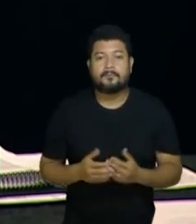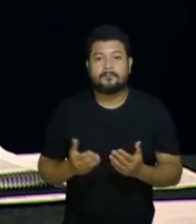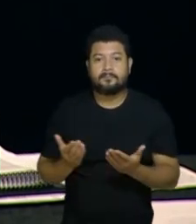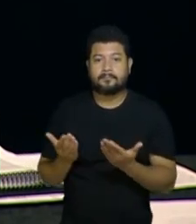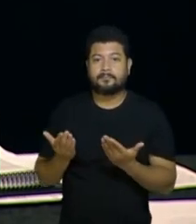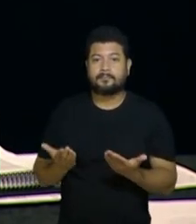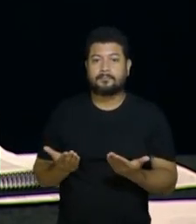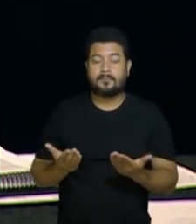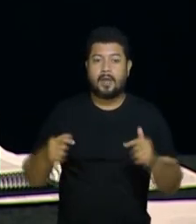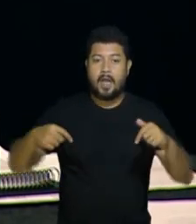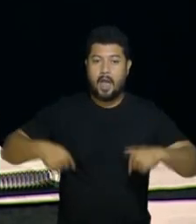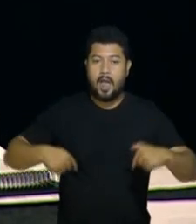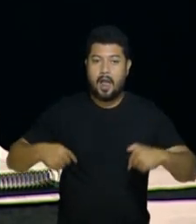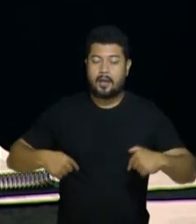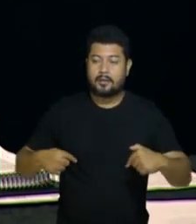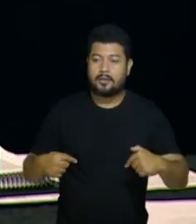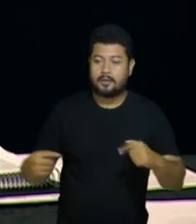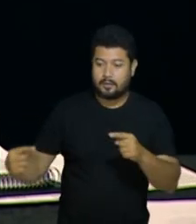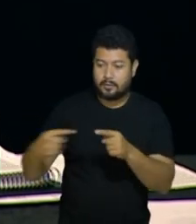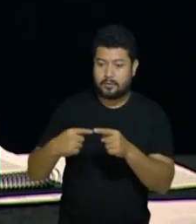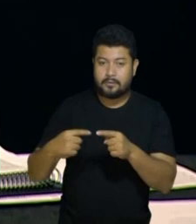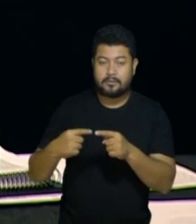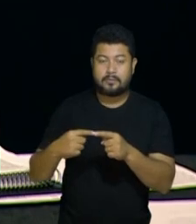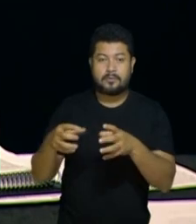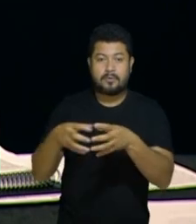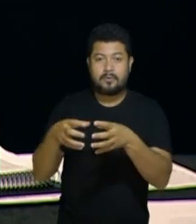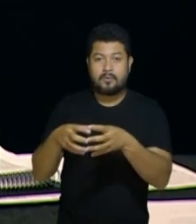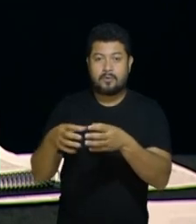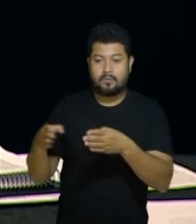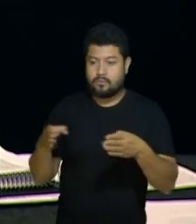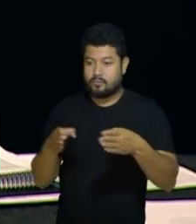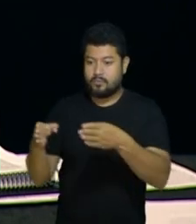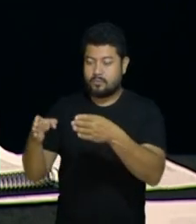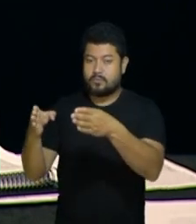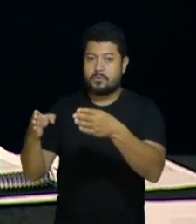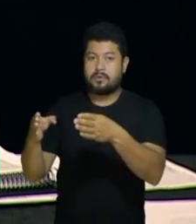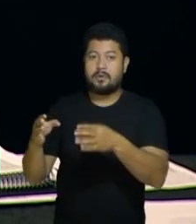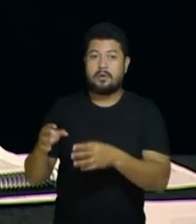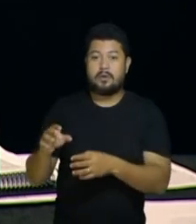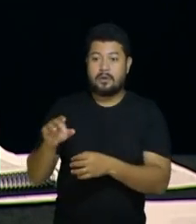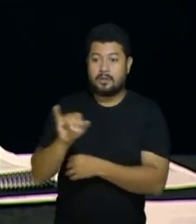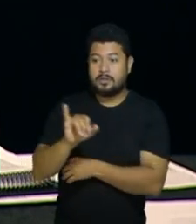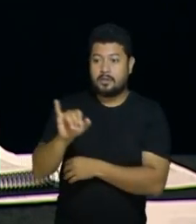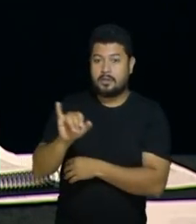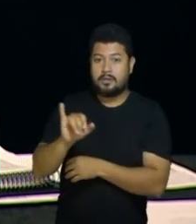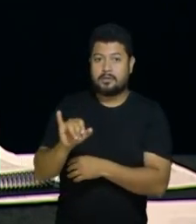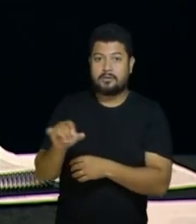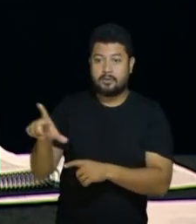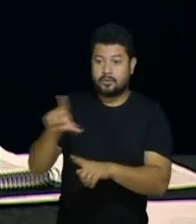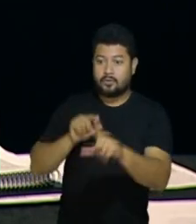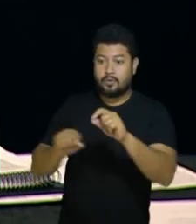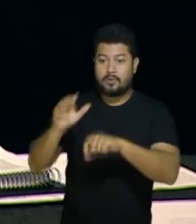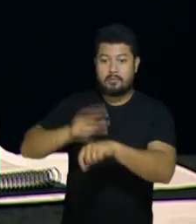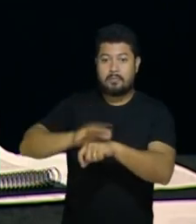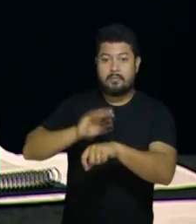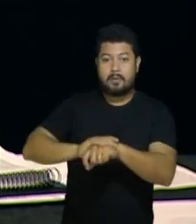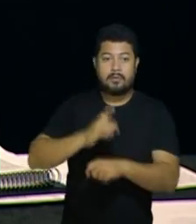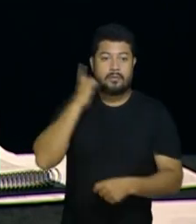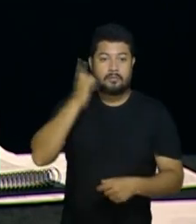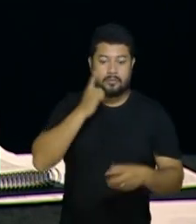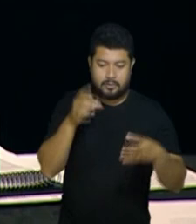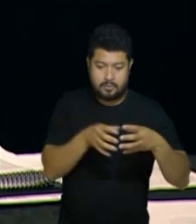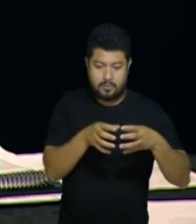bancada do Vale. Todas as entidades que se manifestaram foram escolhidas pela bancada do